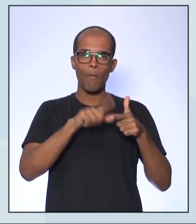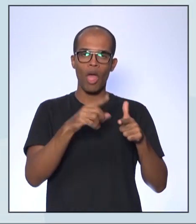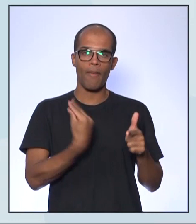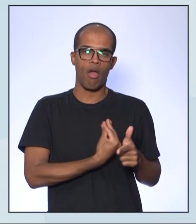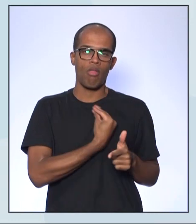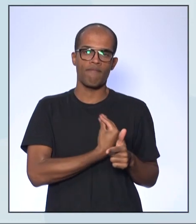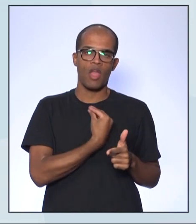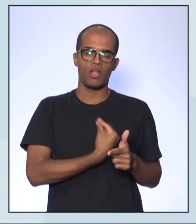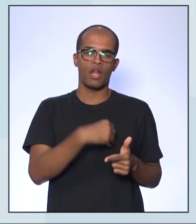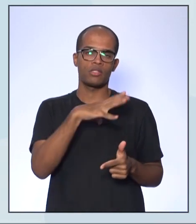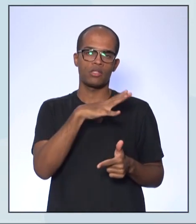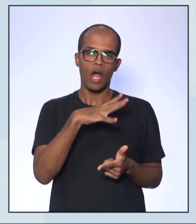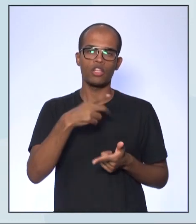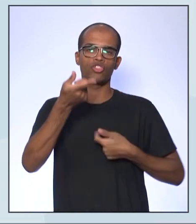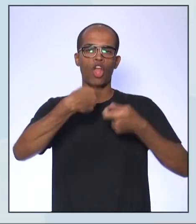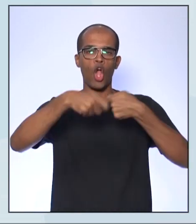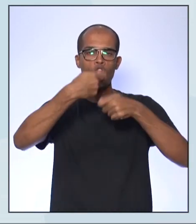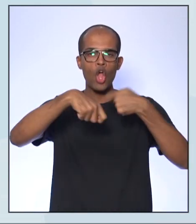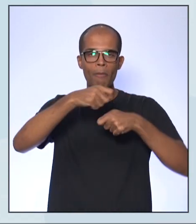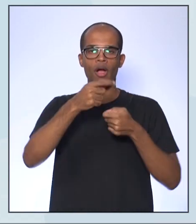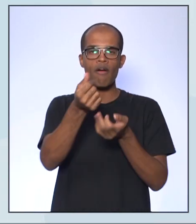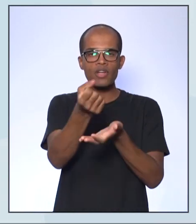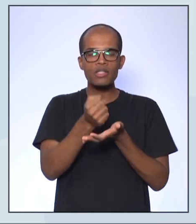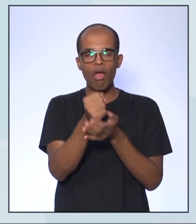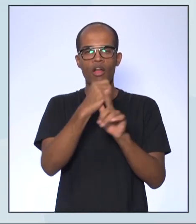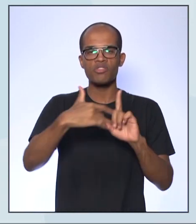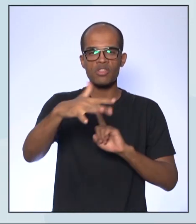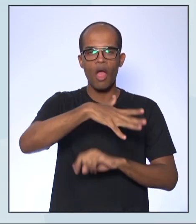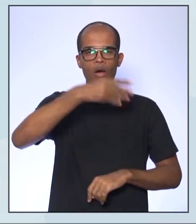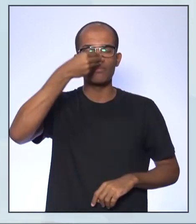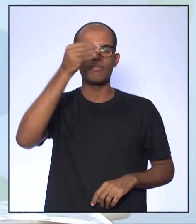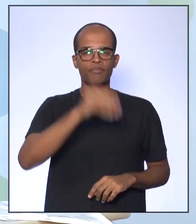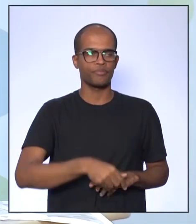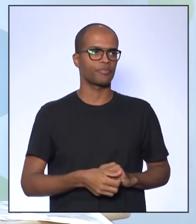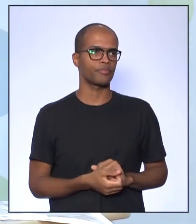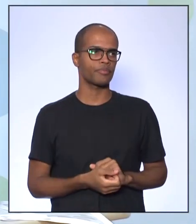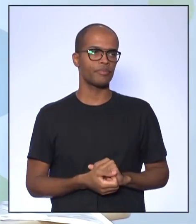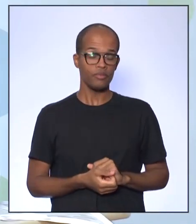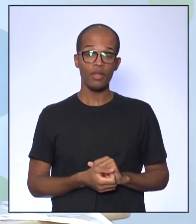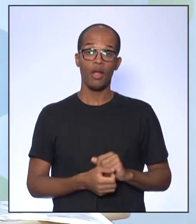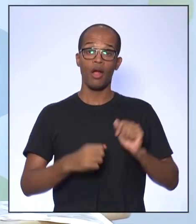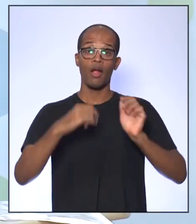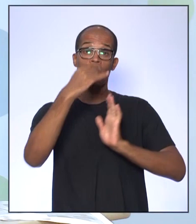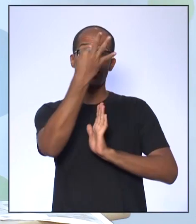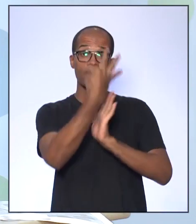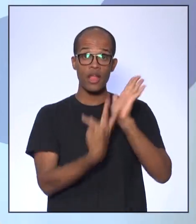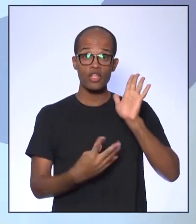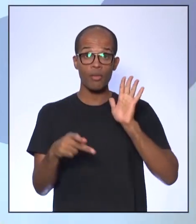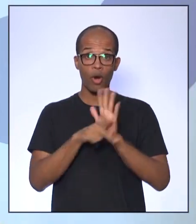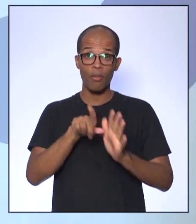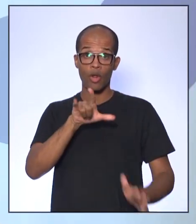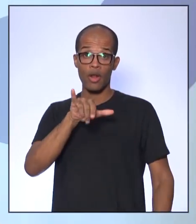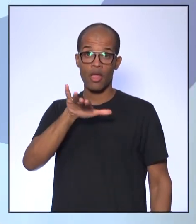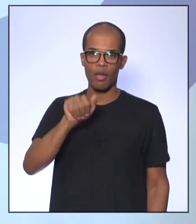urbana, econômica, financeira e social. Texto do Lima Barreto. Se atenta aí para a data, Mauro.